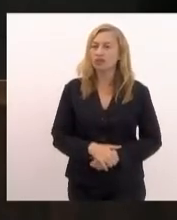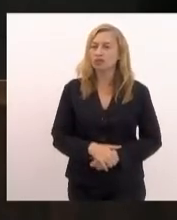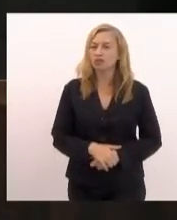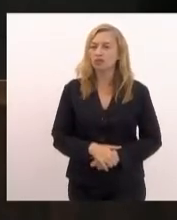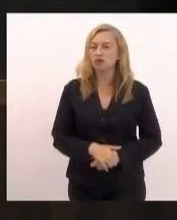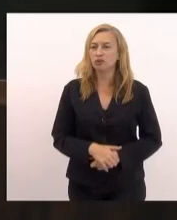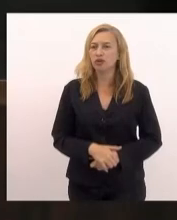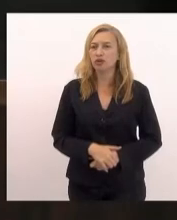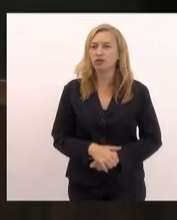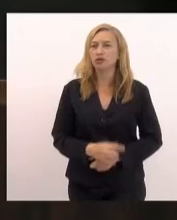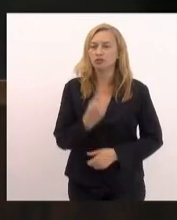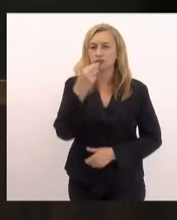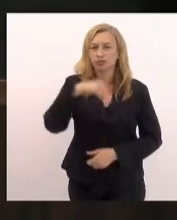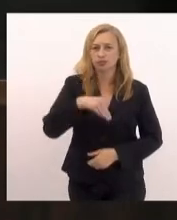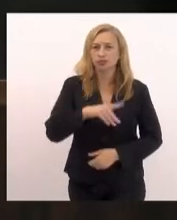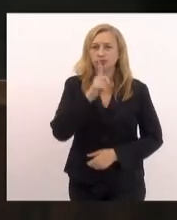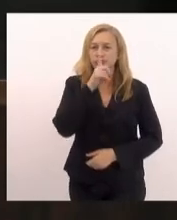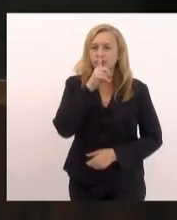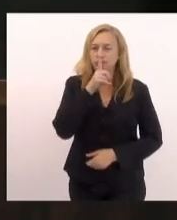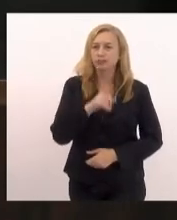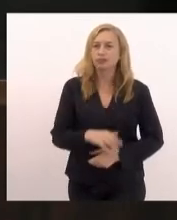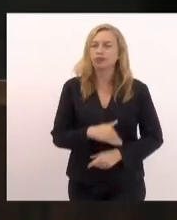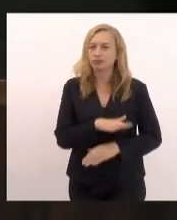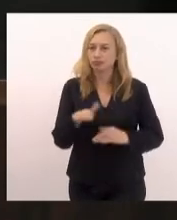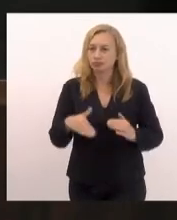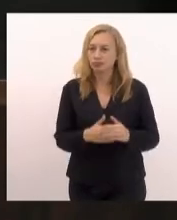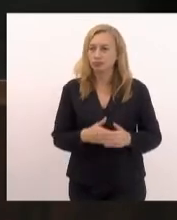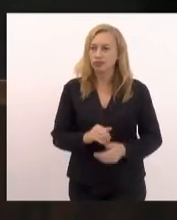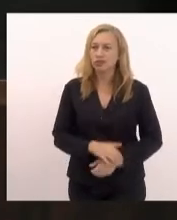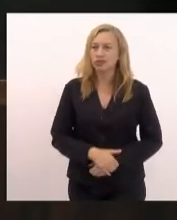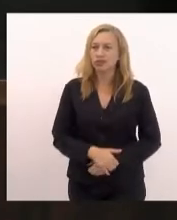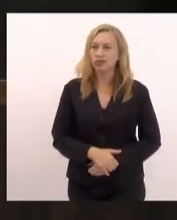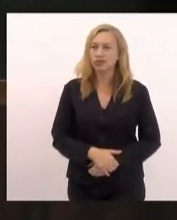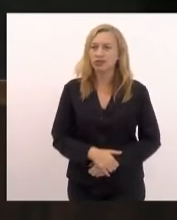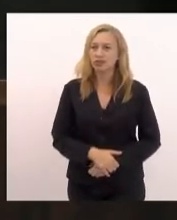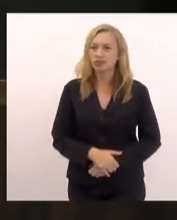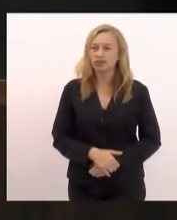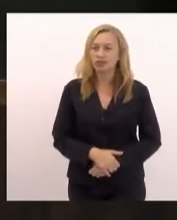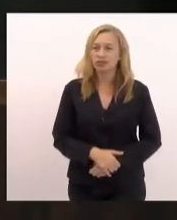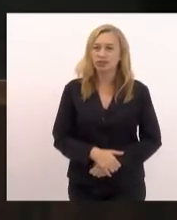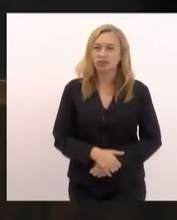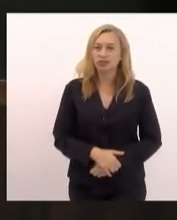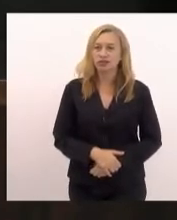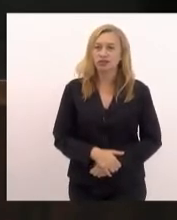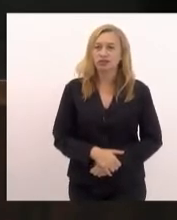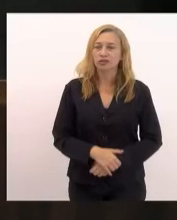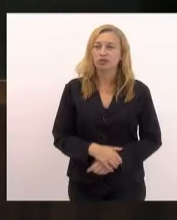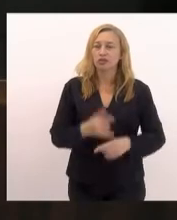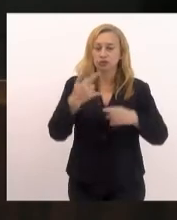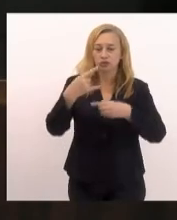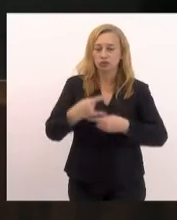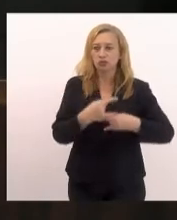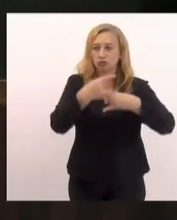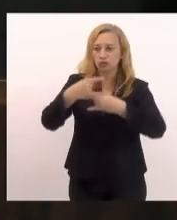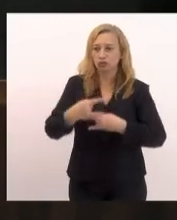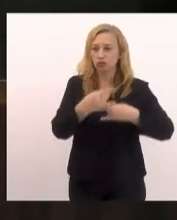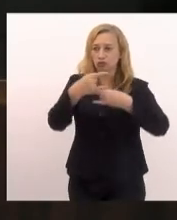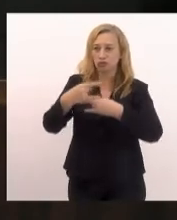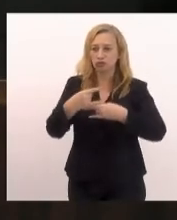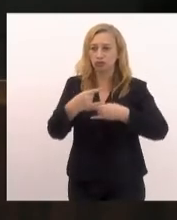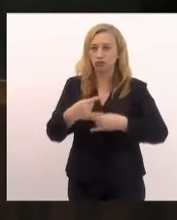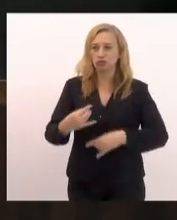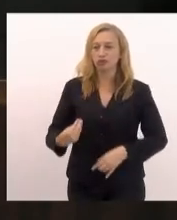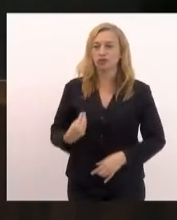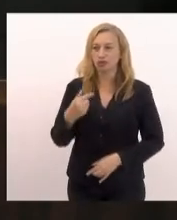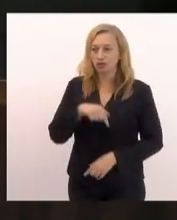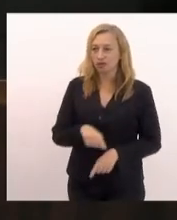uma vez propor um minuto de silêncio a todas e todos que estão no Zoom e também aqui no plenário.